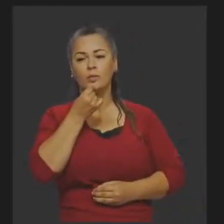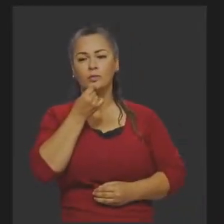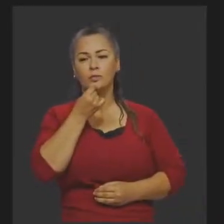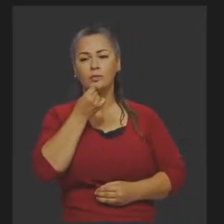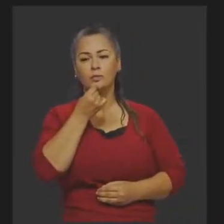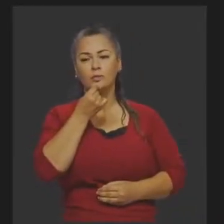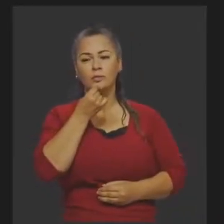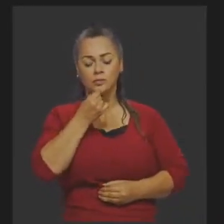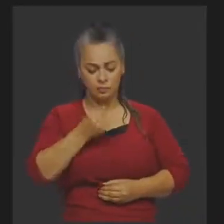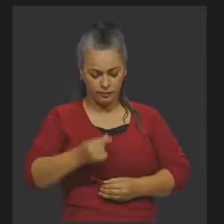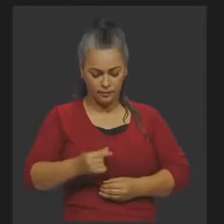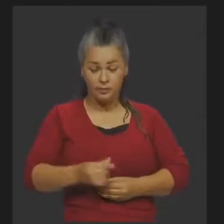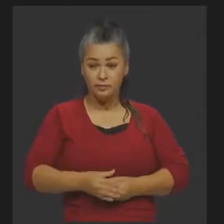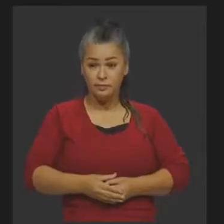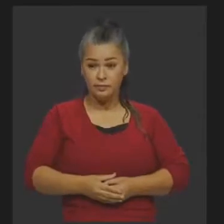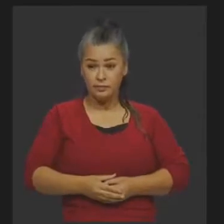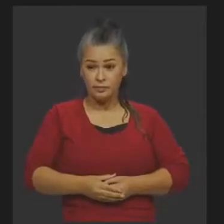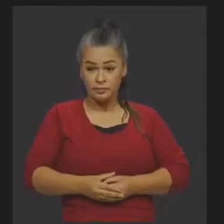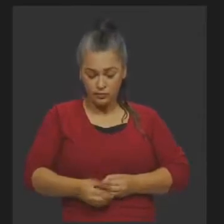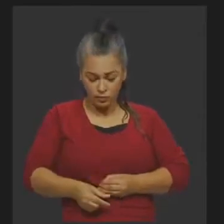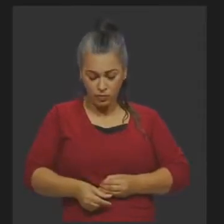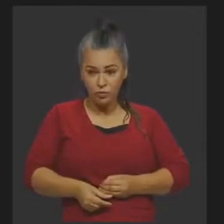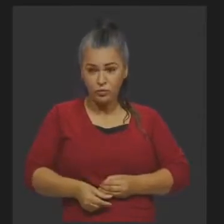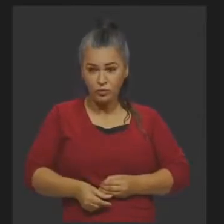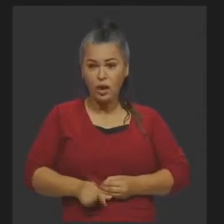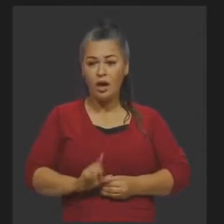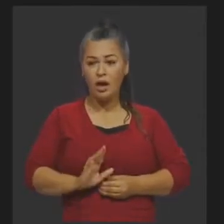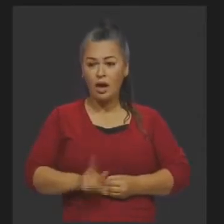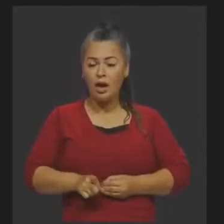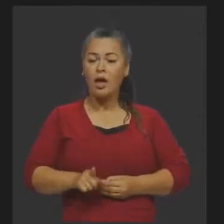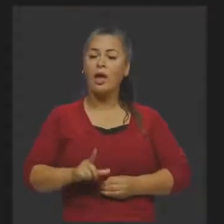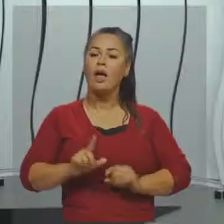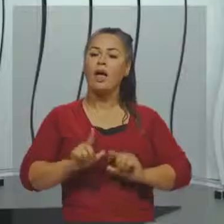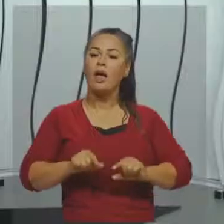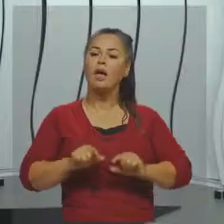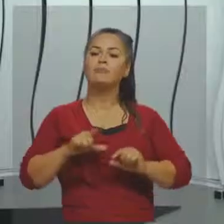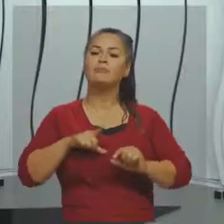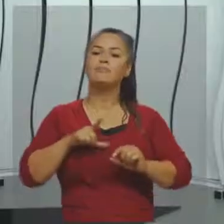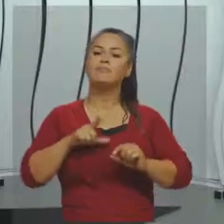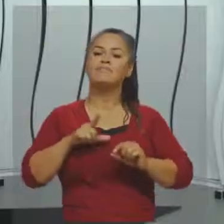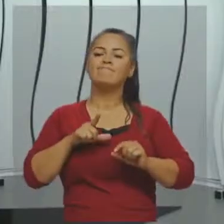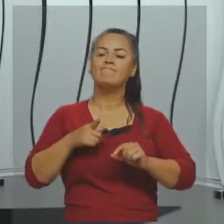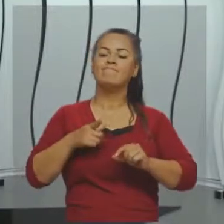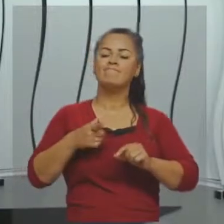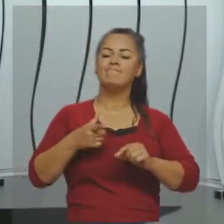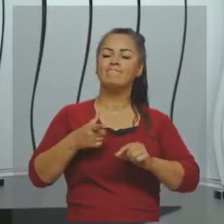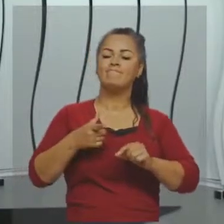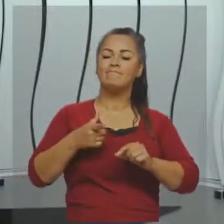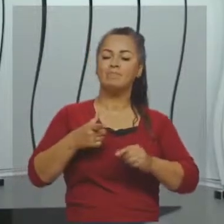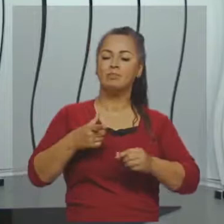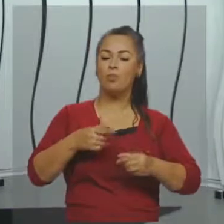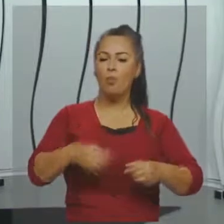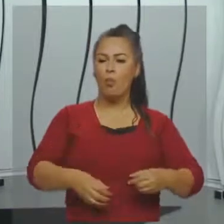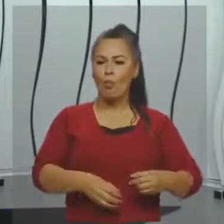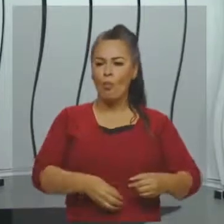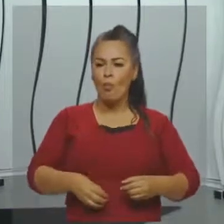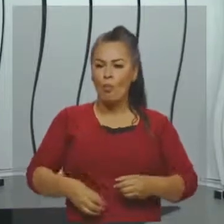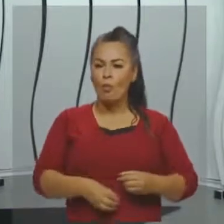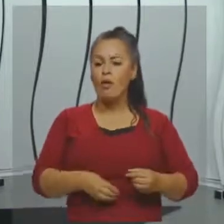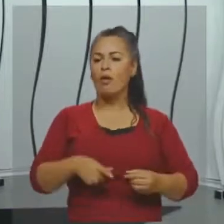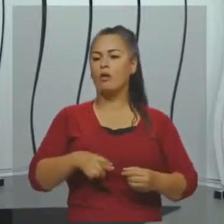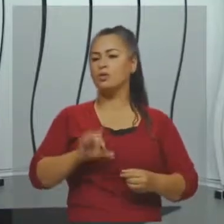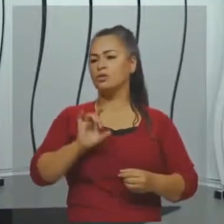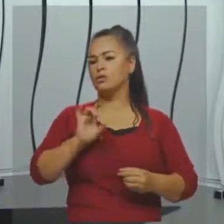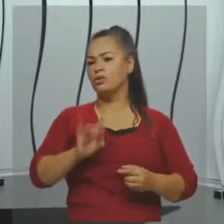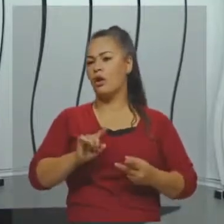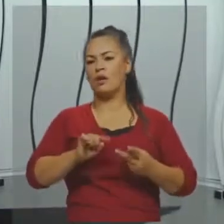a uretra também faz parte do sistema genital, ou sistema reprodutor. Por quê? Na uretra, no caso do homem, não passa só a urina,